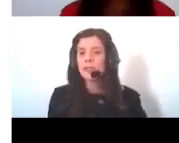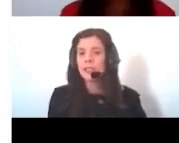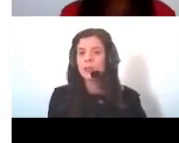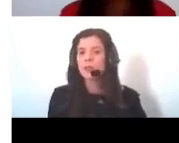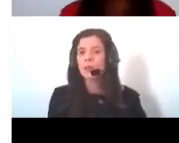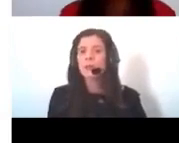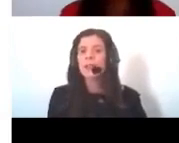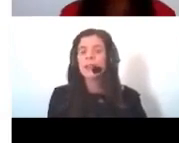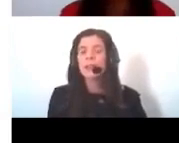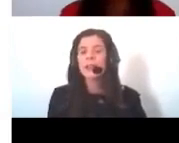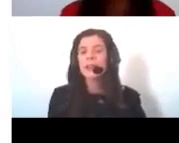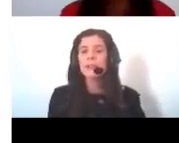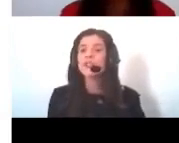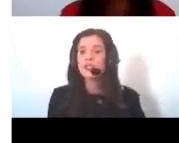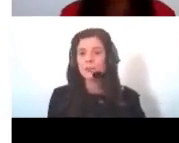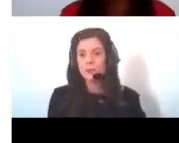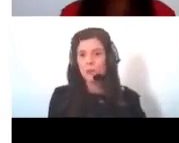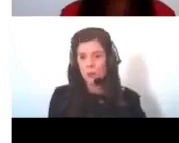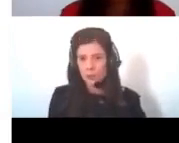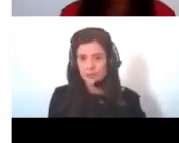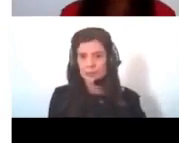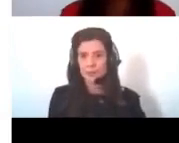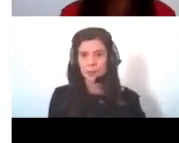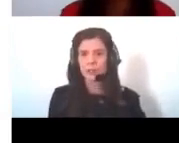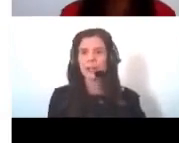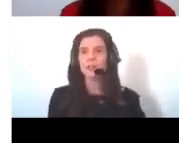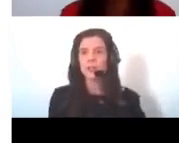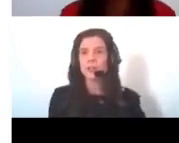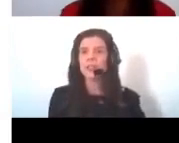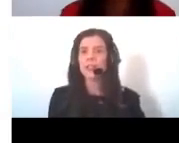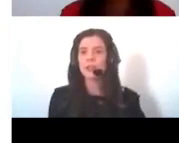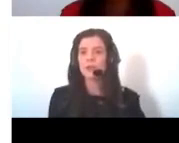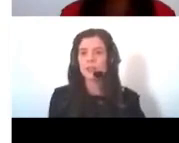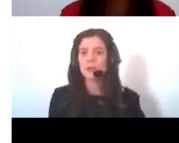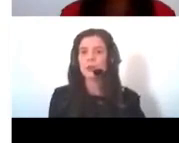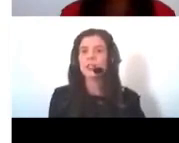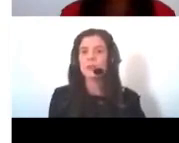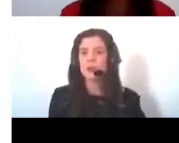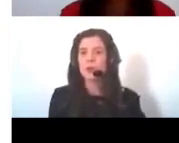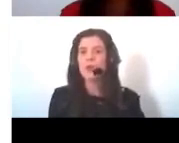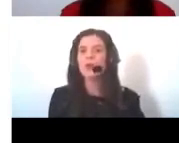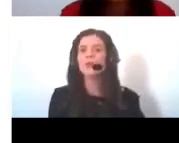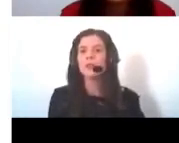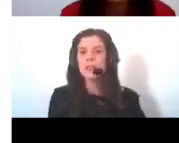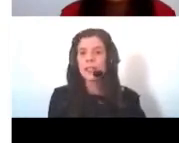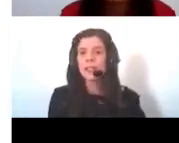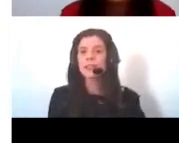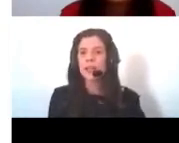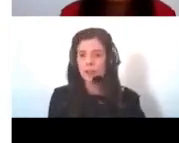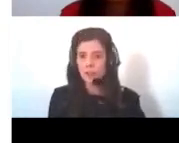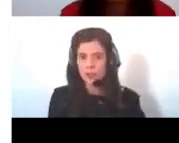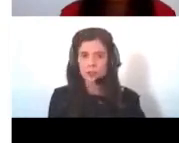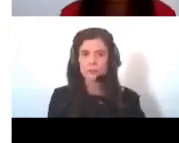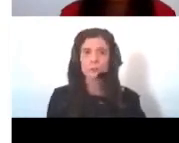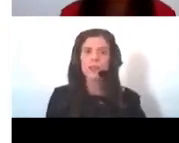nenhum vínculo efetivo com o município, tá? Diferentemente daquele servidor que prestou o concurso e ele tem um